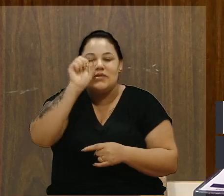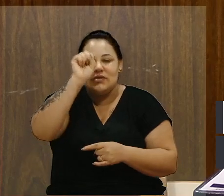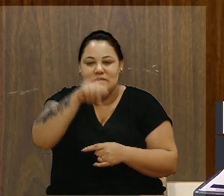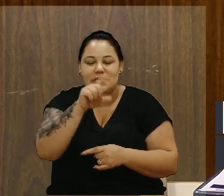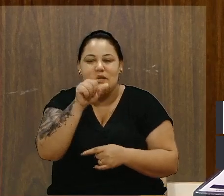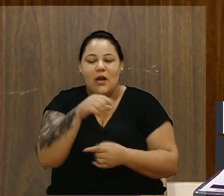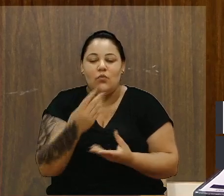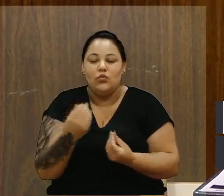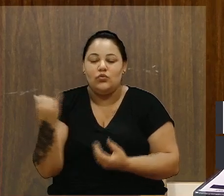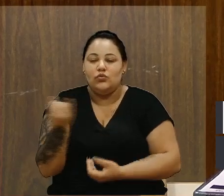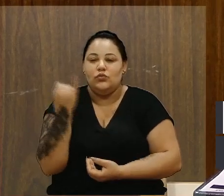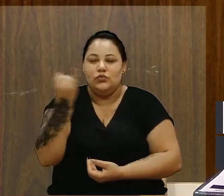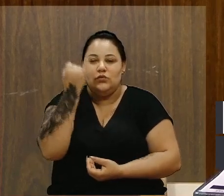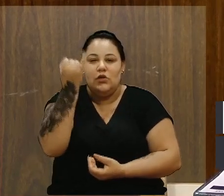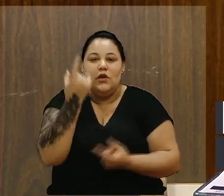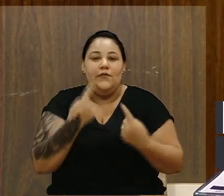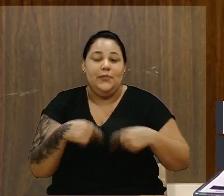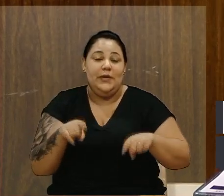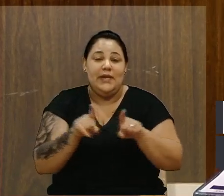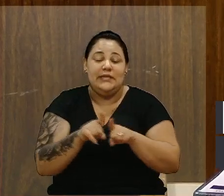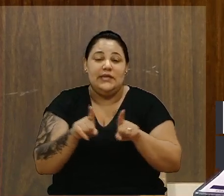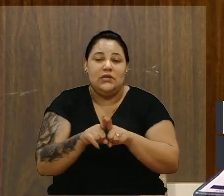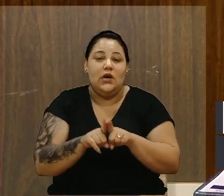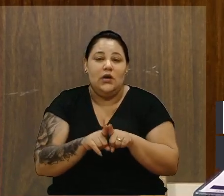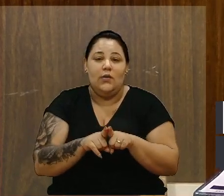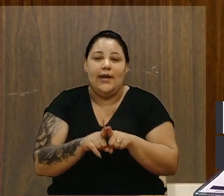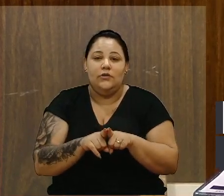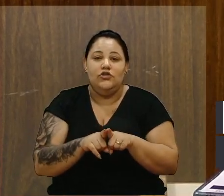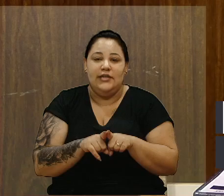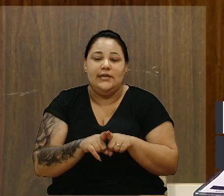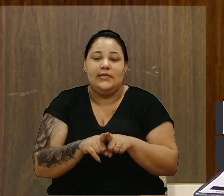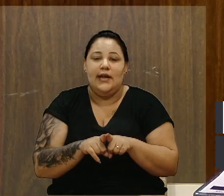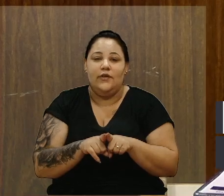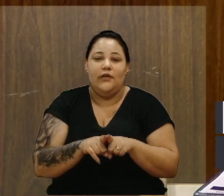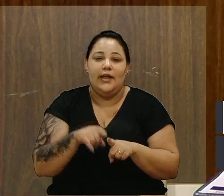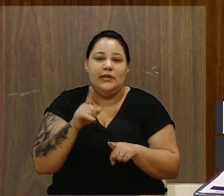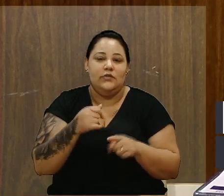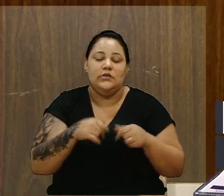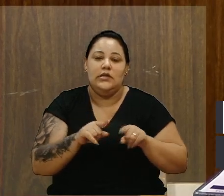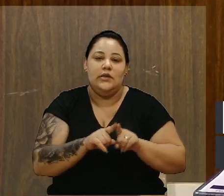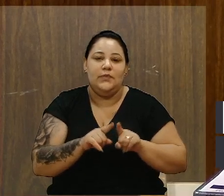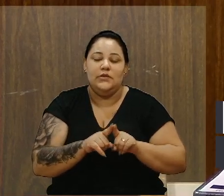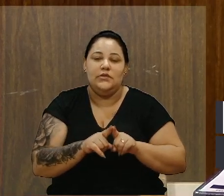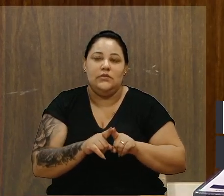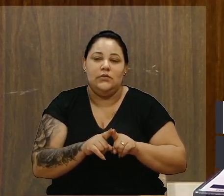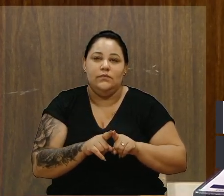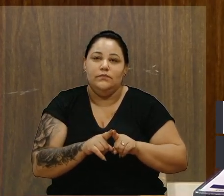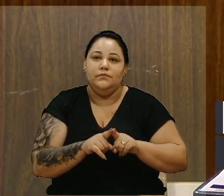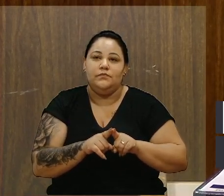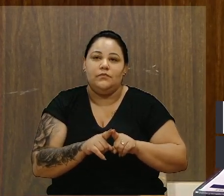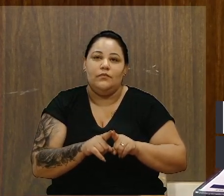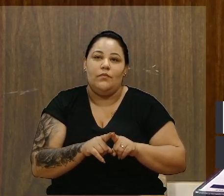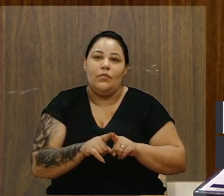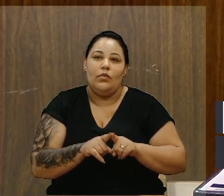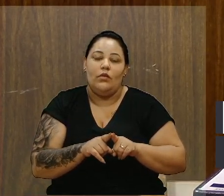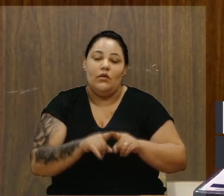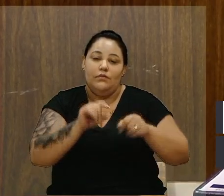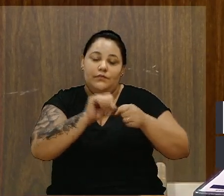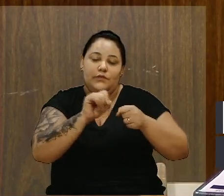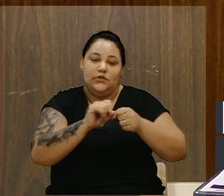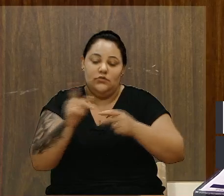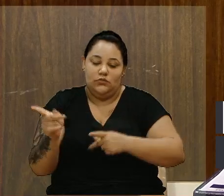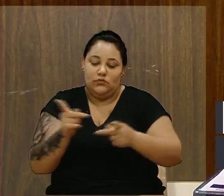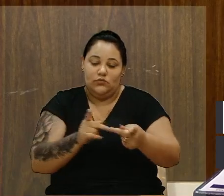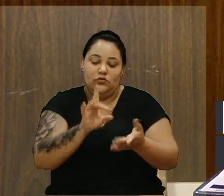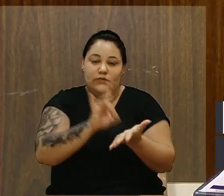nossa cidade, para a nossa cultura. E eu queria só aproveitar e dar fazer um convite